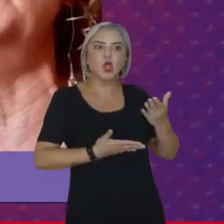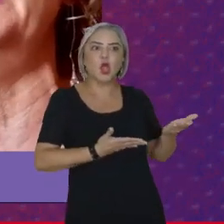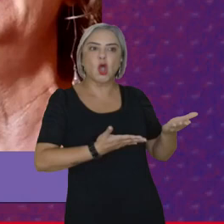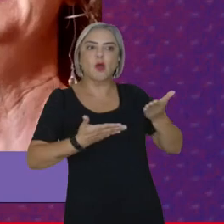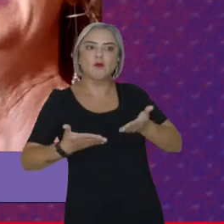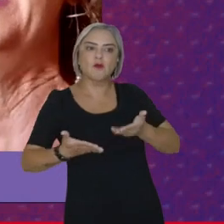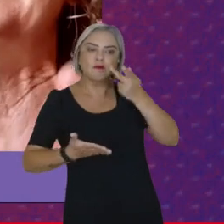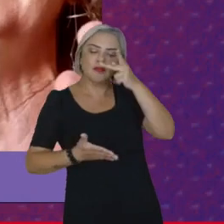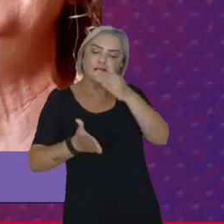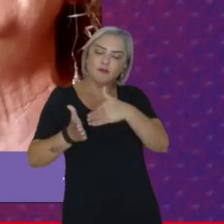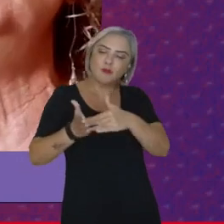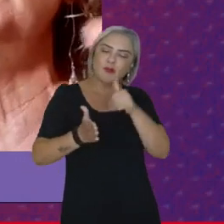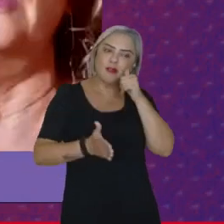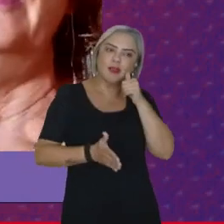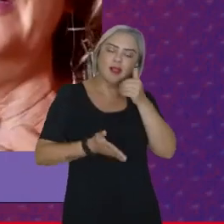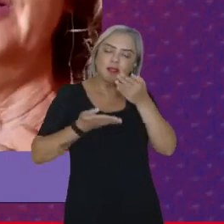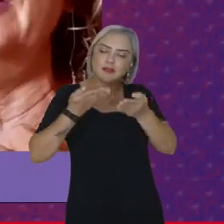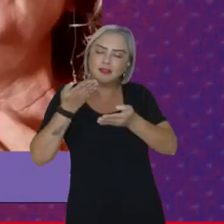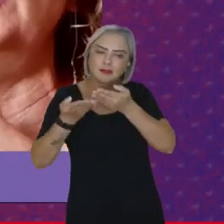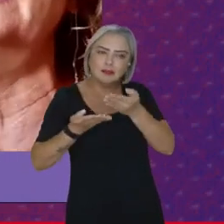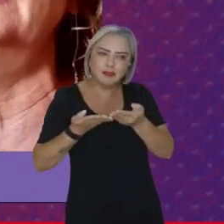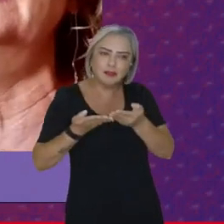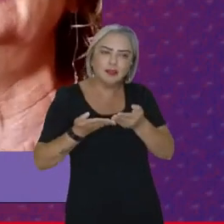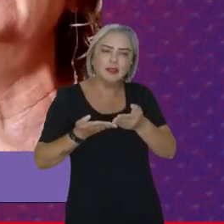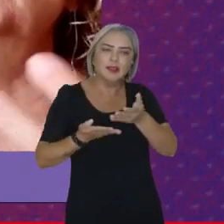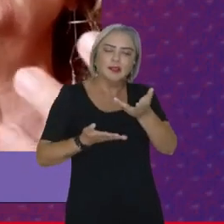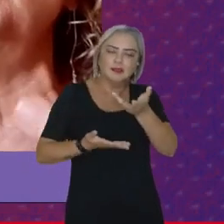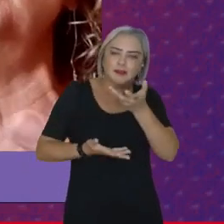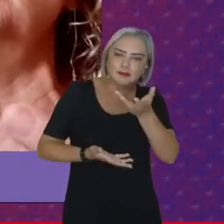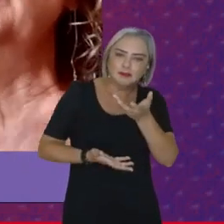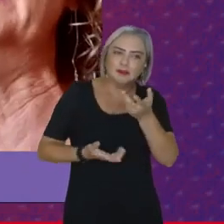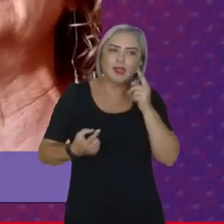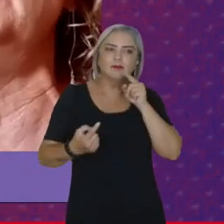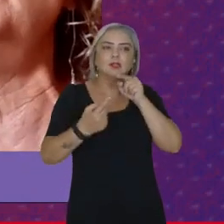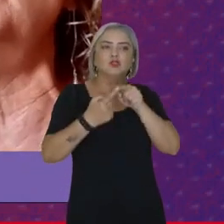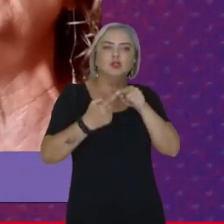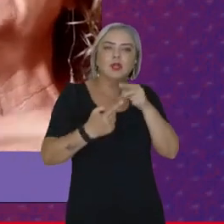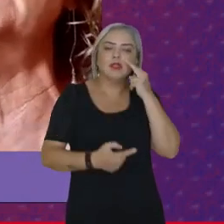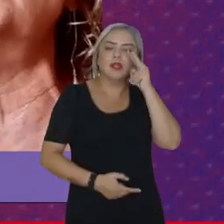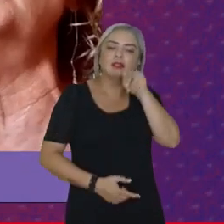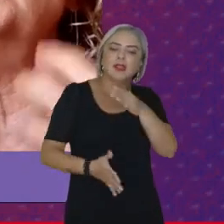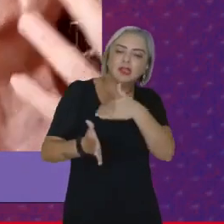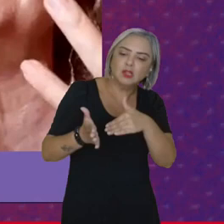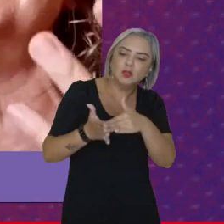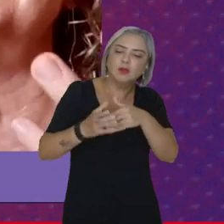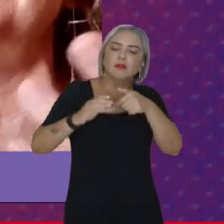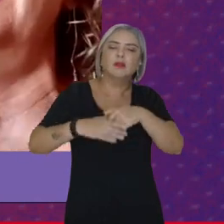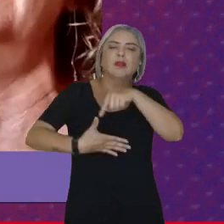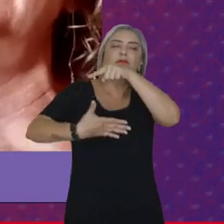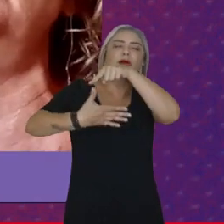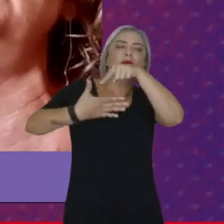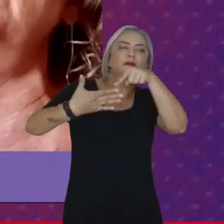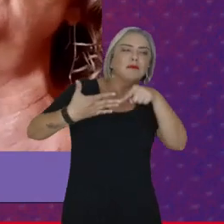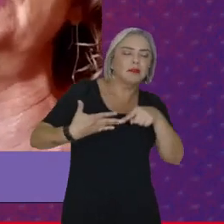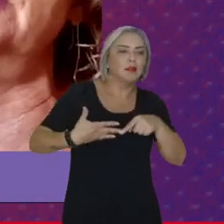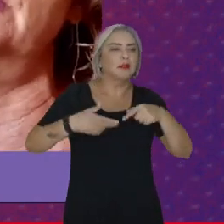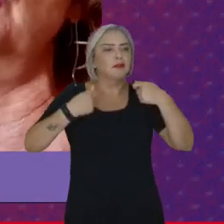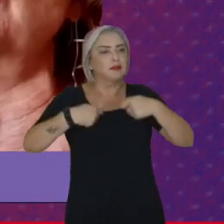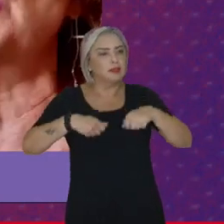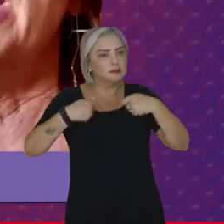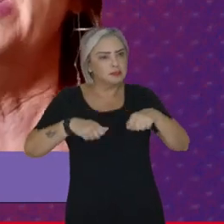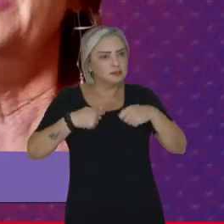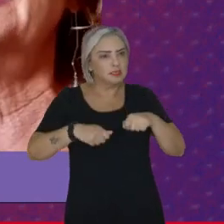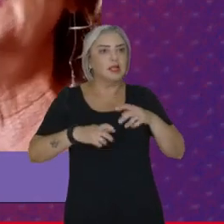integralidade dessa mulher, querendo atendê-la no todo, em todas as suas necessidades e os